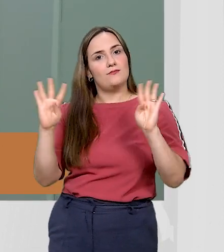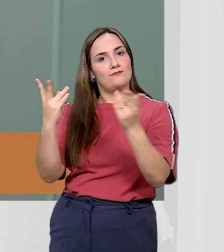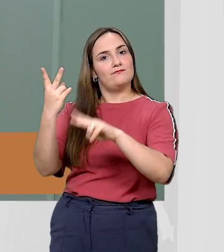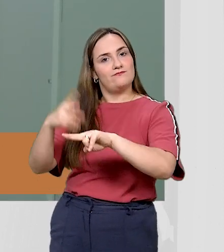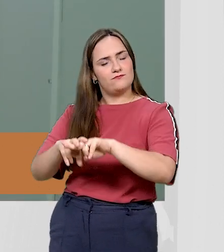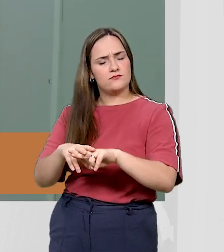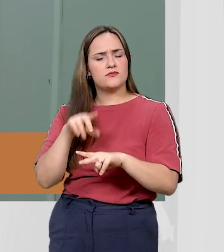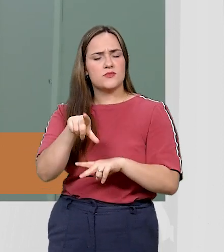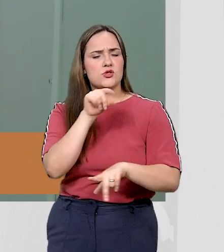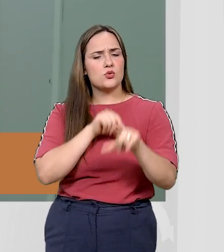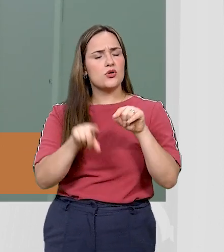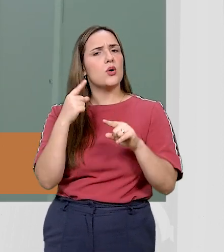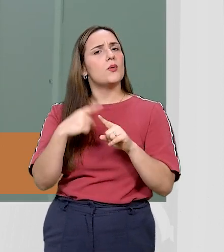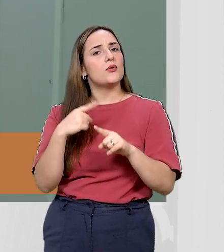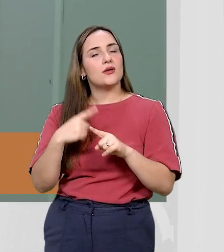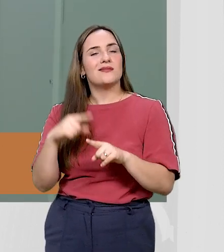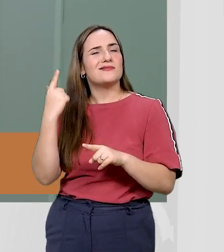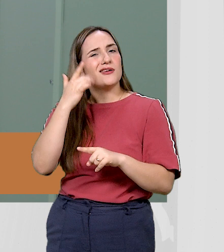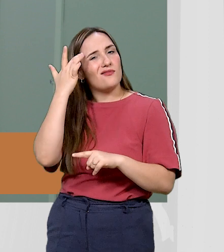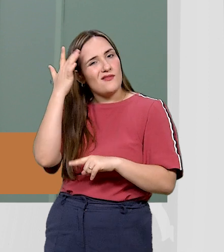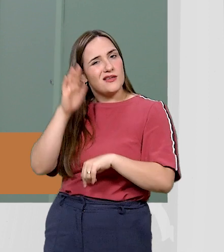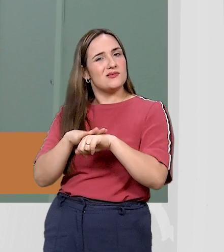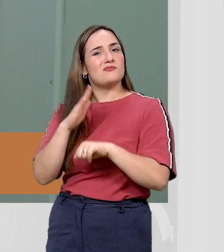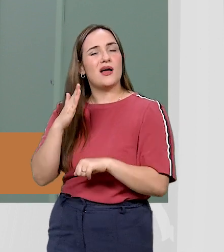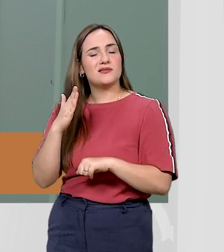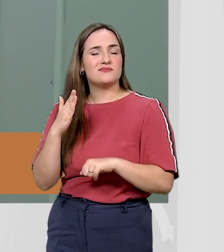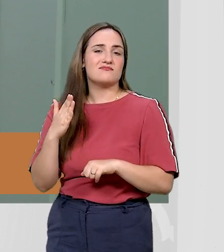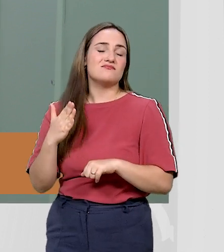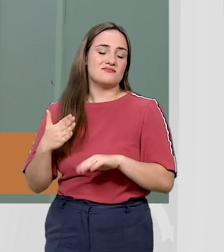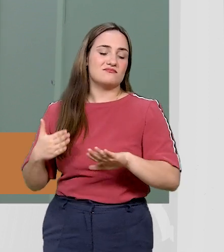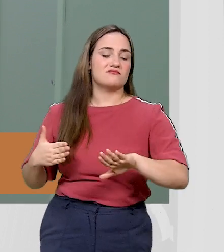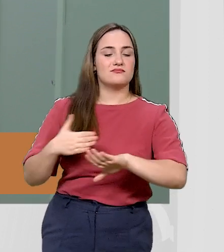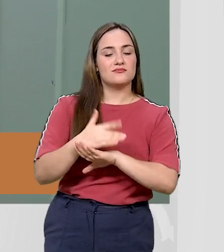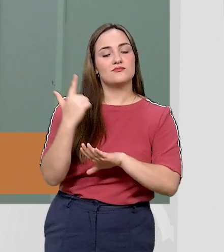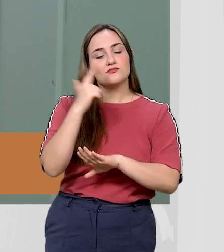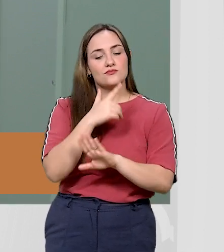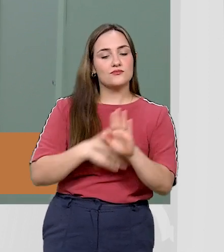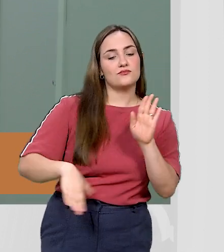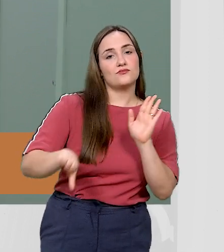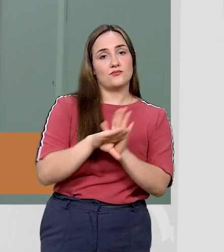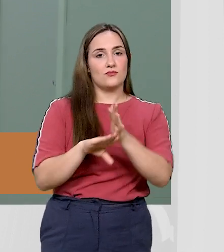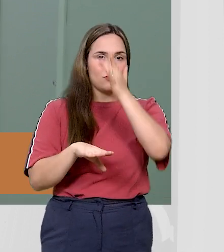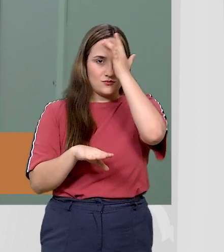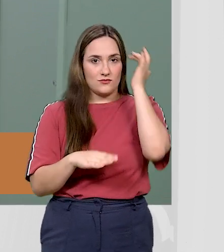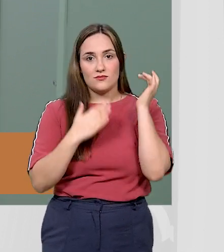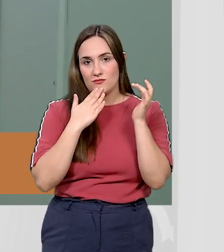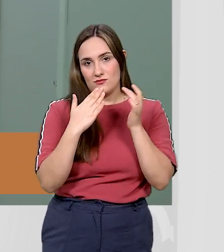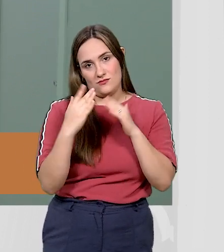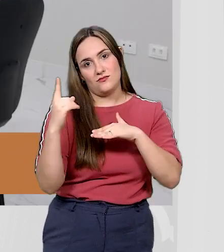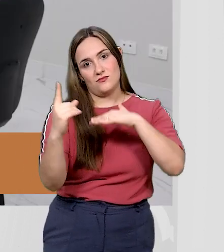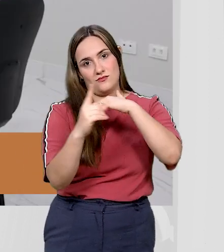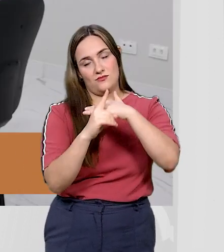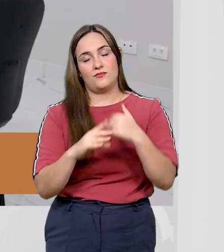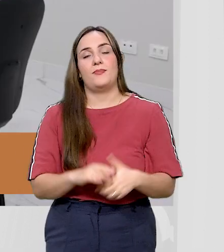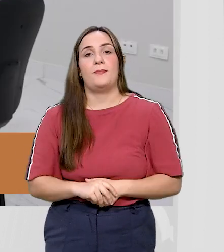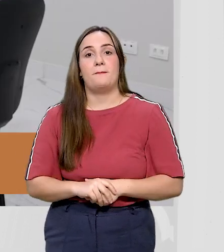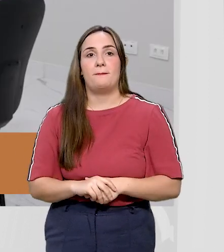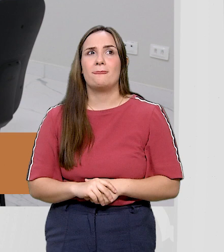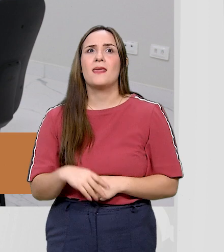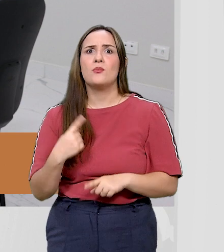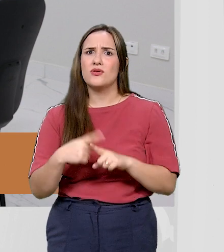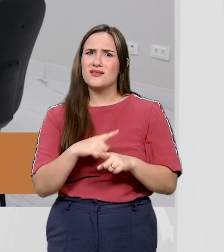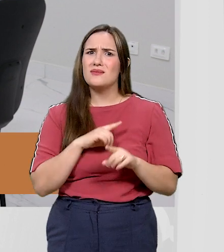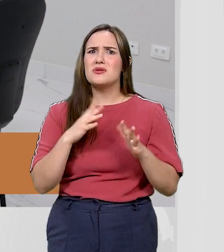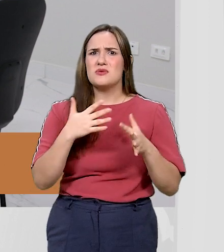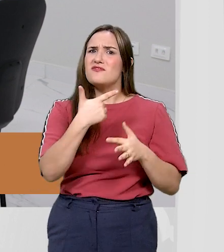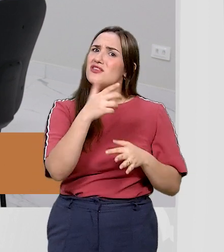O local foi escolhido estrategicamente para promover comodidade e a praticidade a assistidas e assistidos, considerando que existem